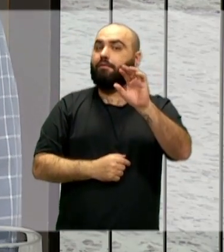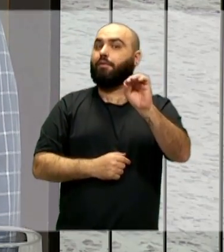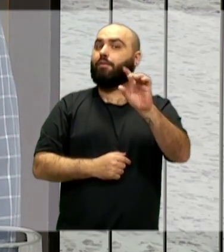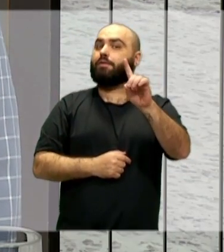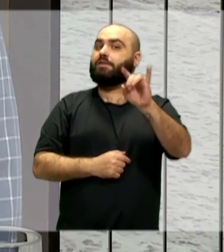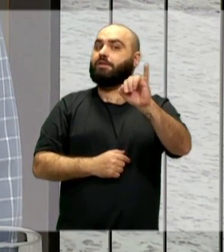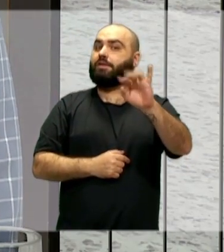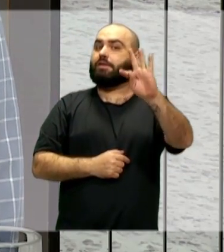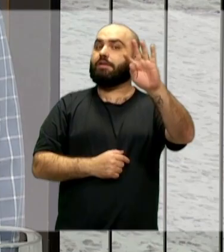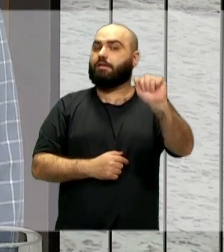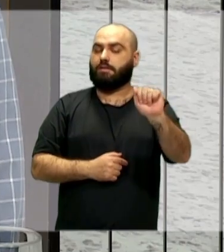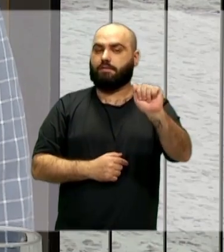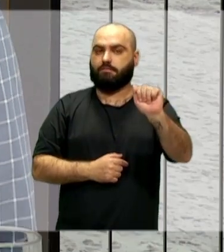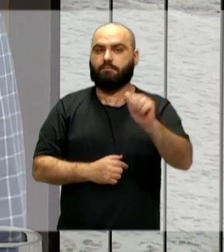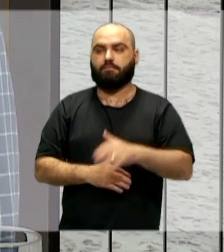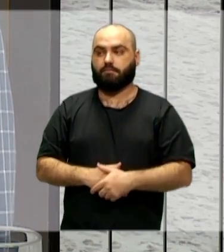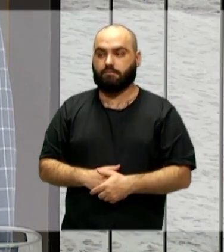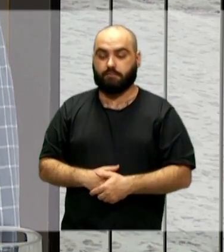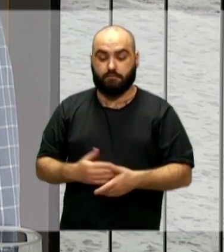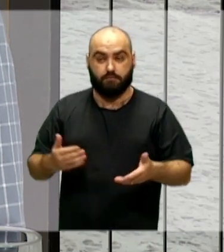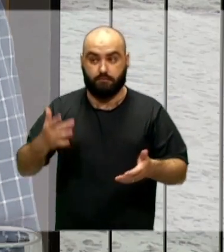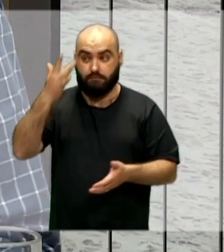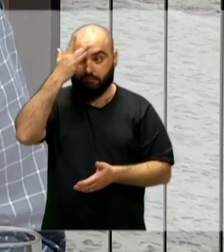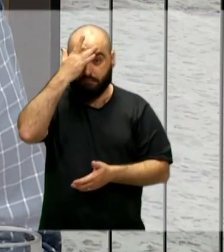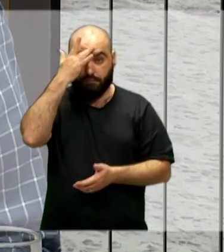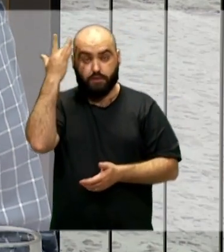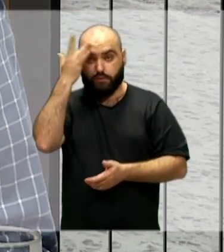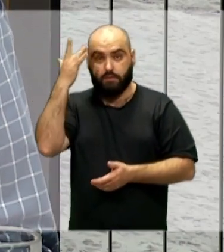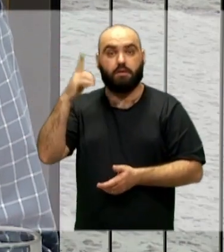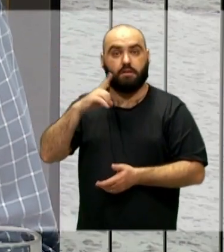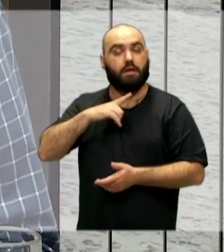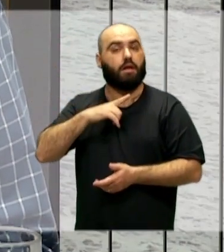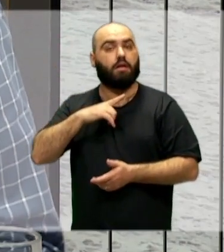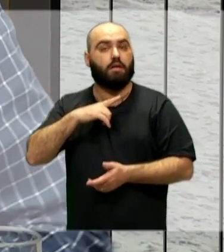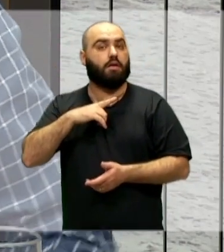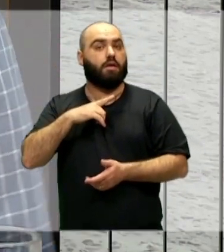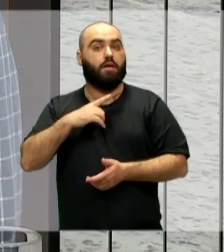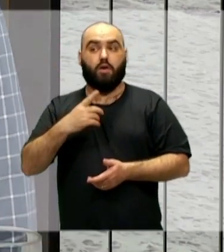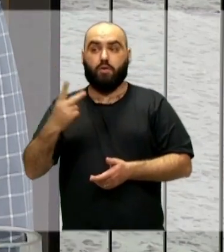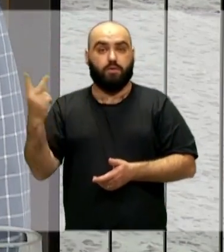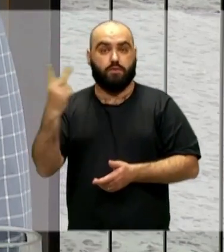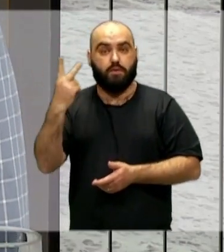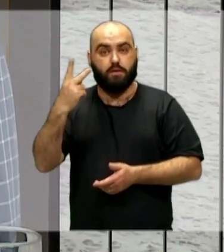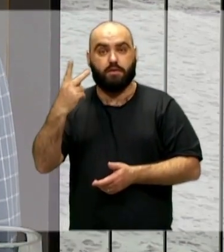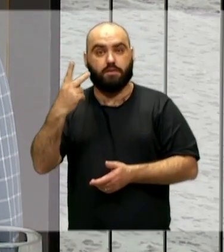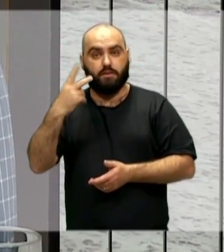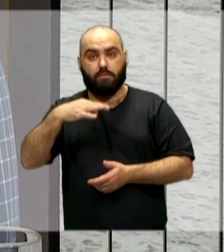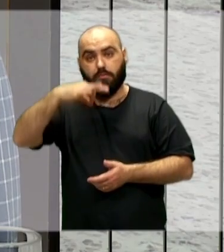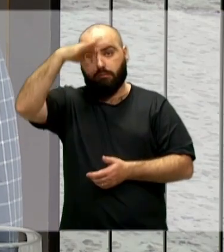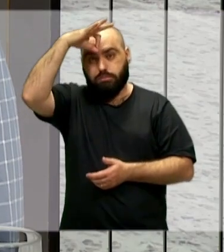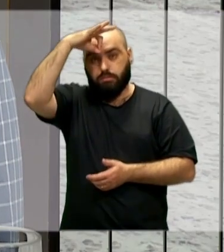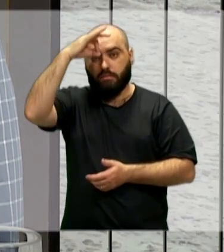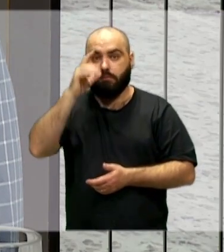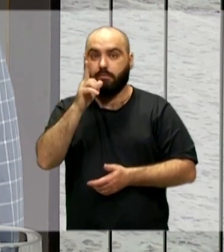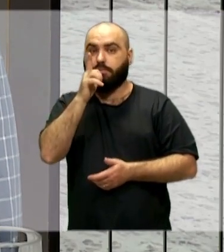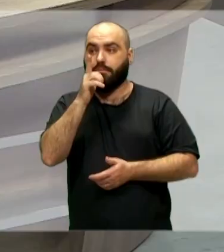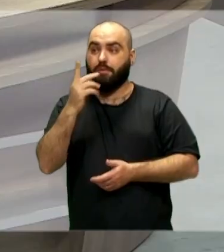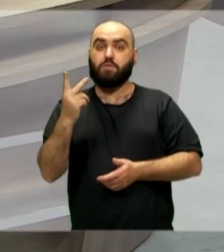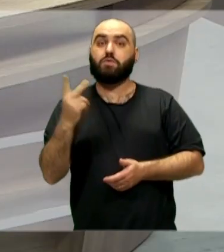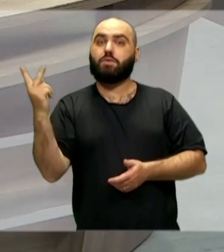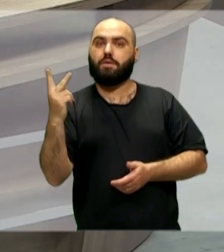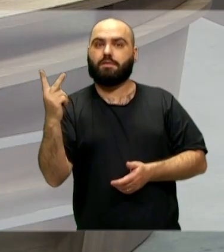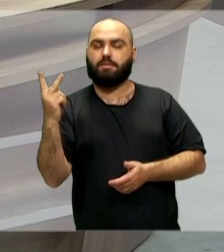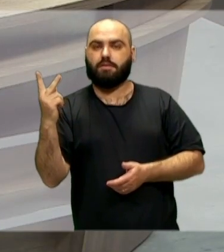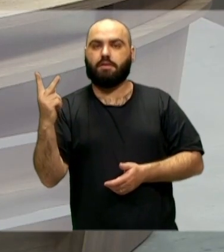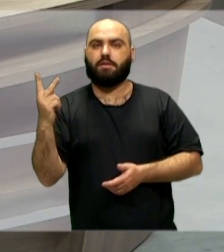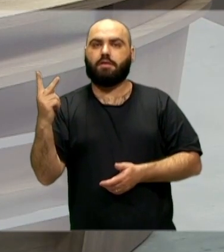uma patologia. Pelo contrário, dentro da variabilidade do ser humano, as pessoas também têm o seu lugar ali de destaque. Tá, o